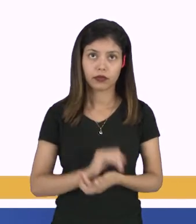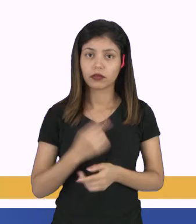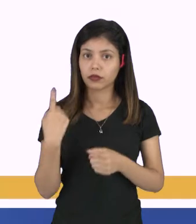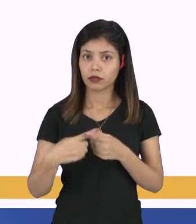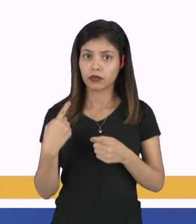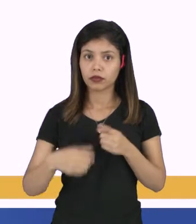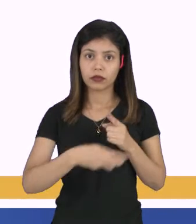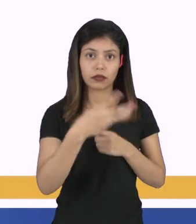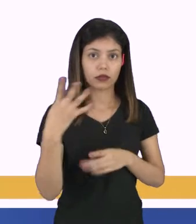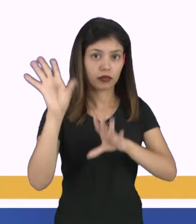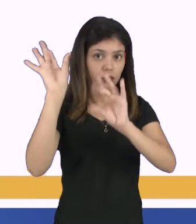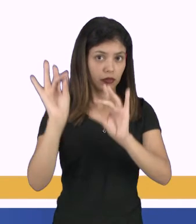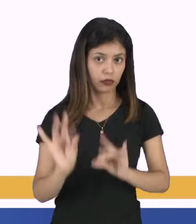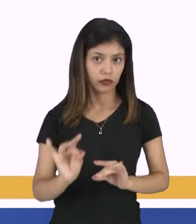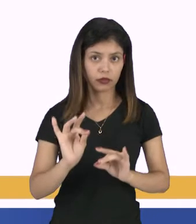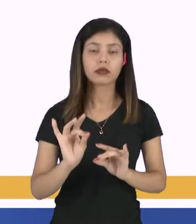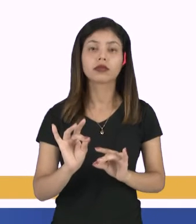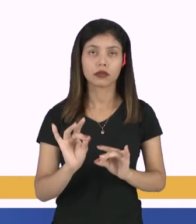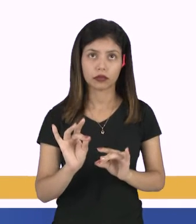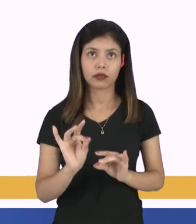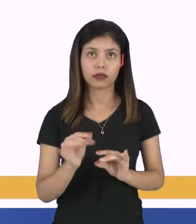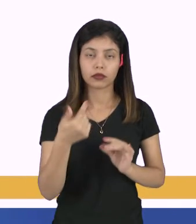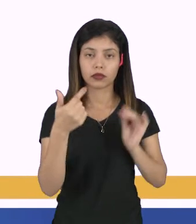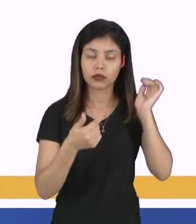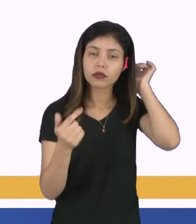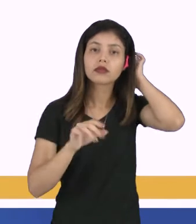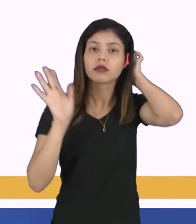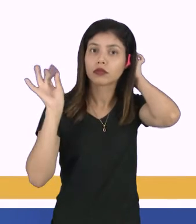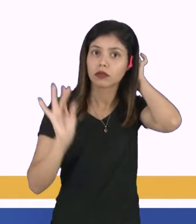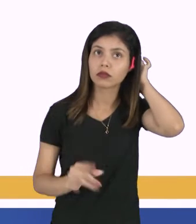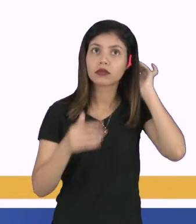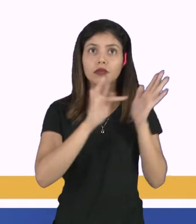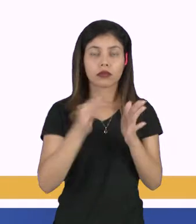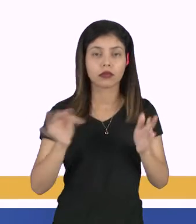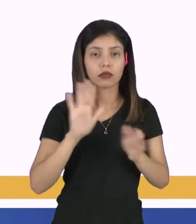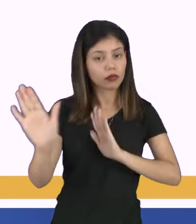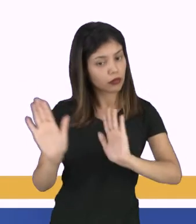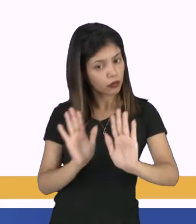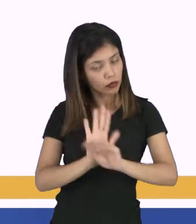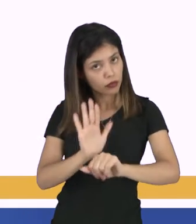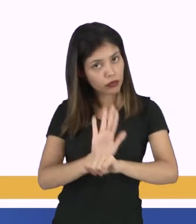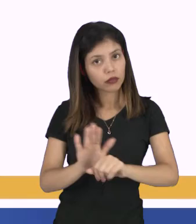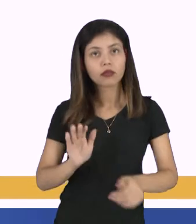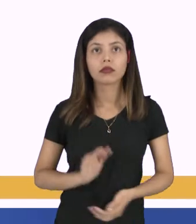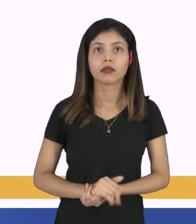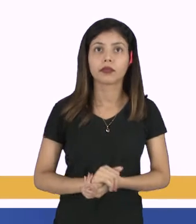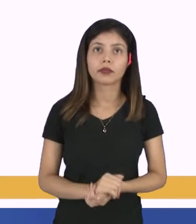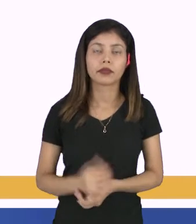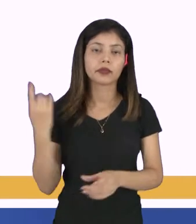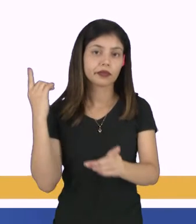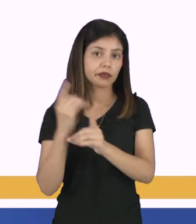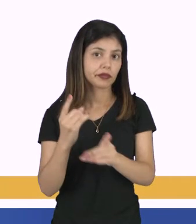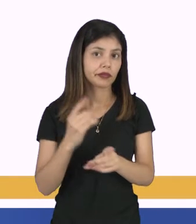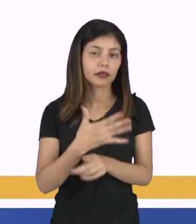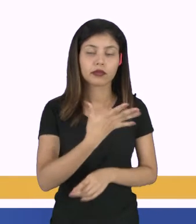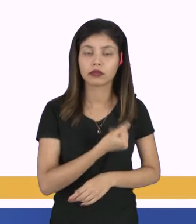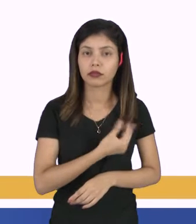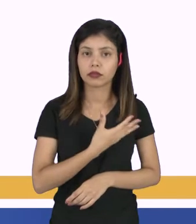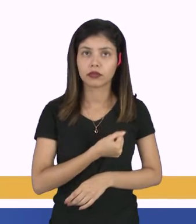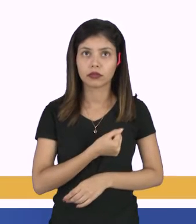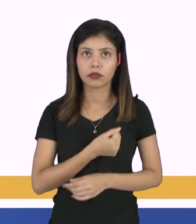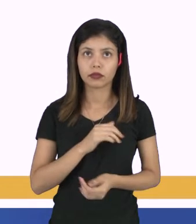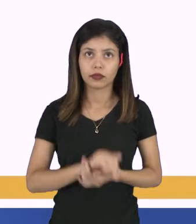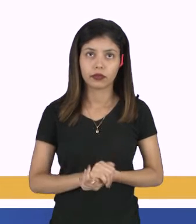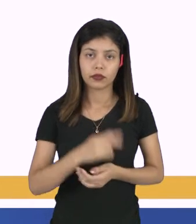estou contando cada diagonal duas vezes. Então essa formulazinha aqui, gente, ela nos auxilia, né, a encontrar o número